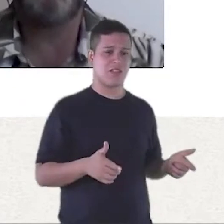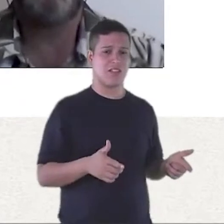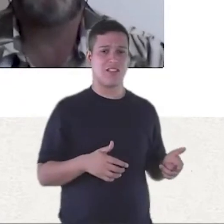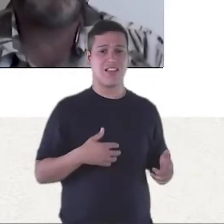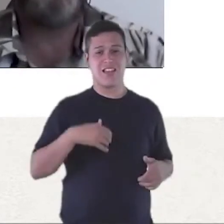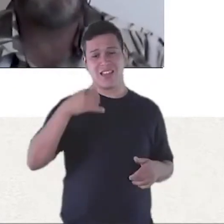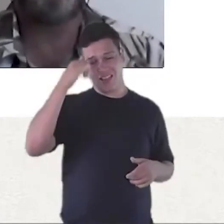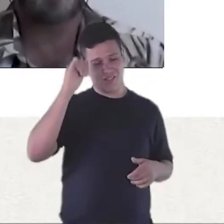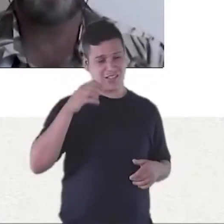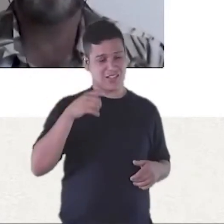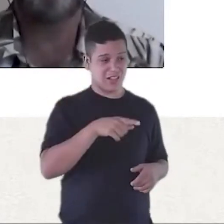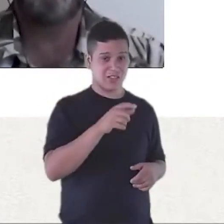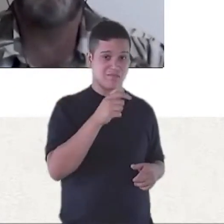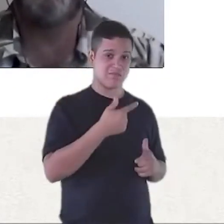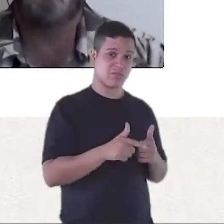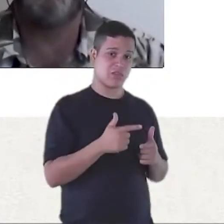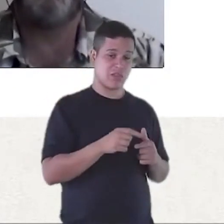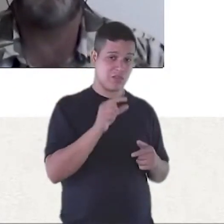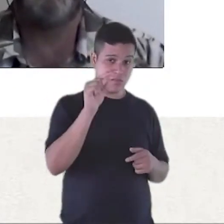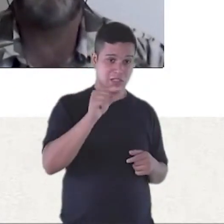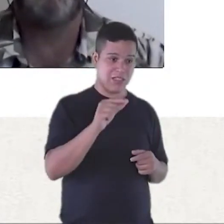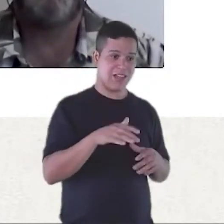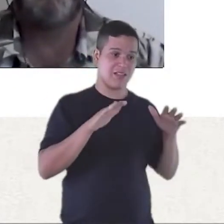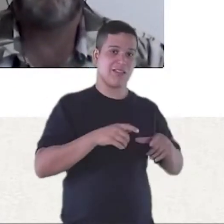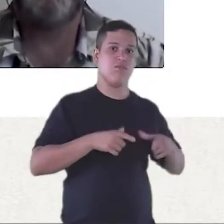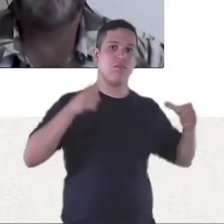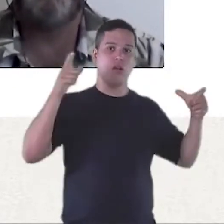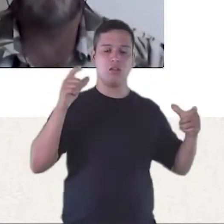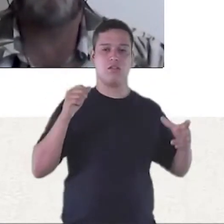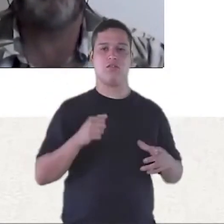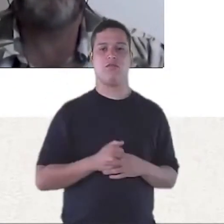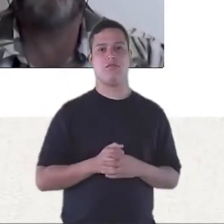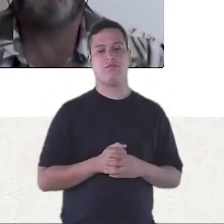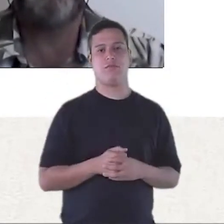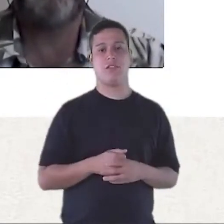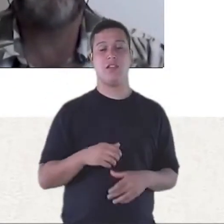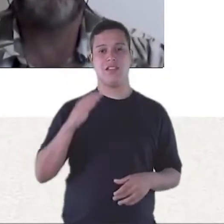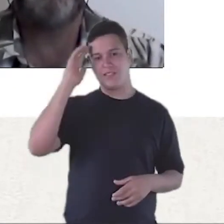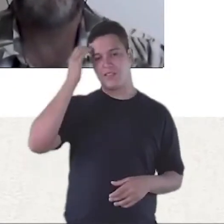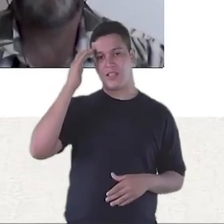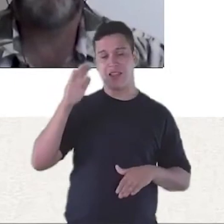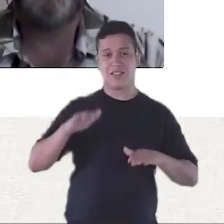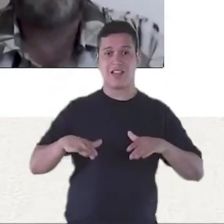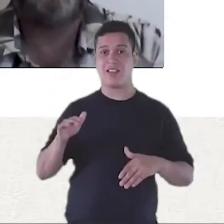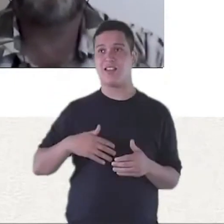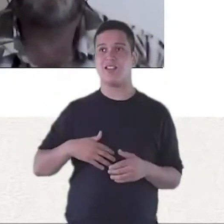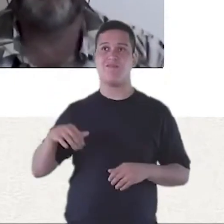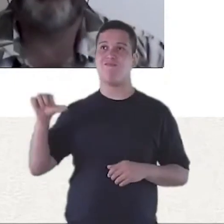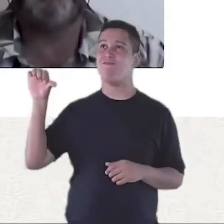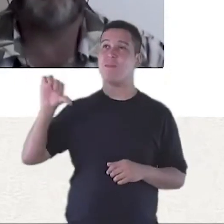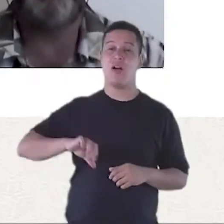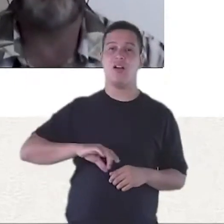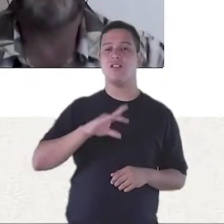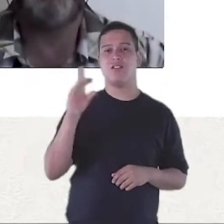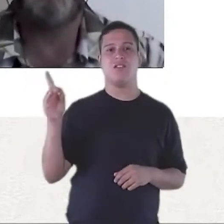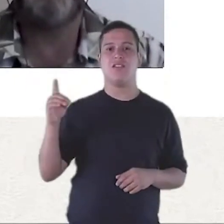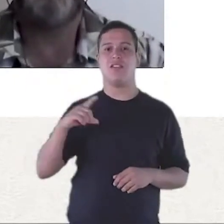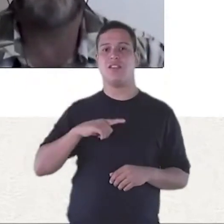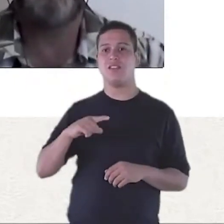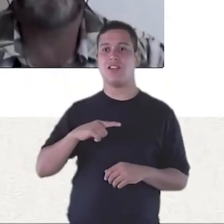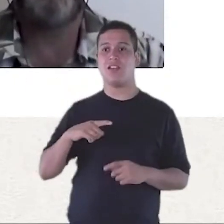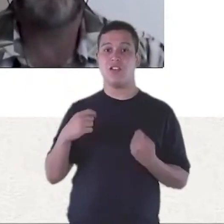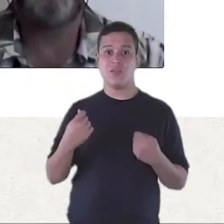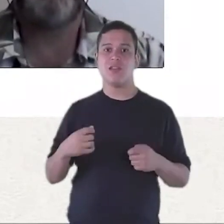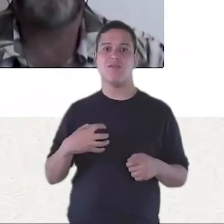É saber que mesmo no nosso pior dia, temos direito a minutos de